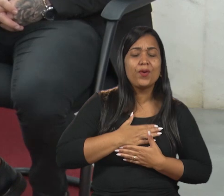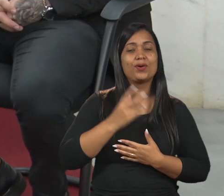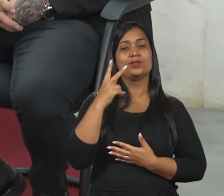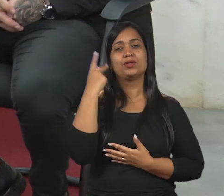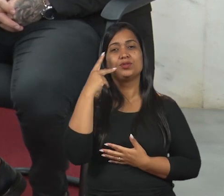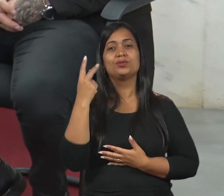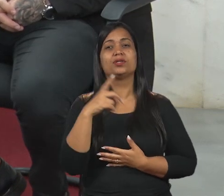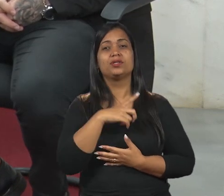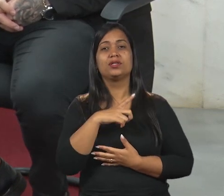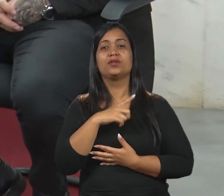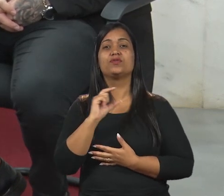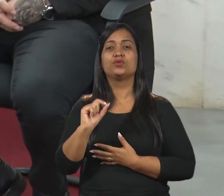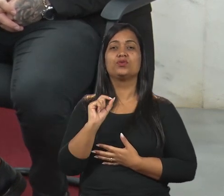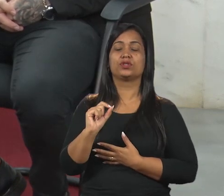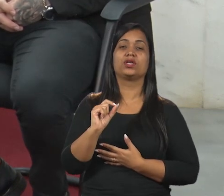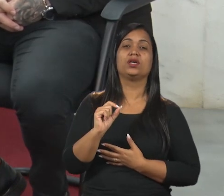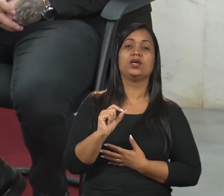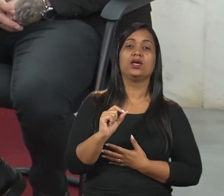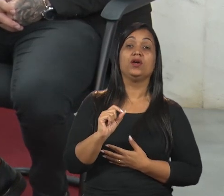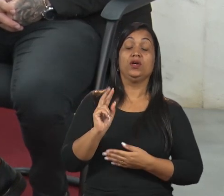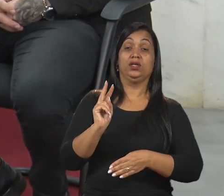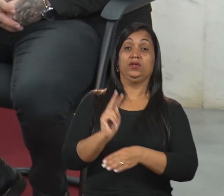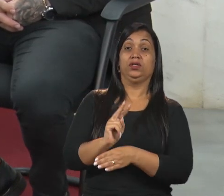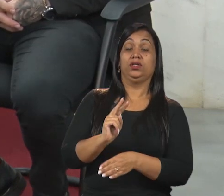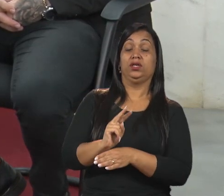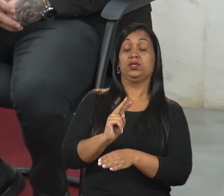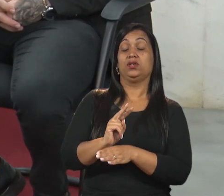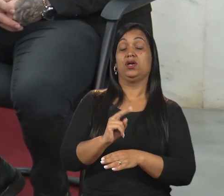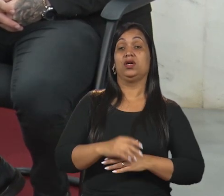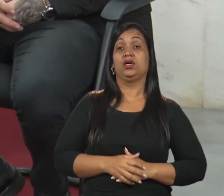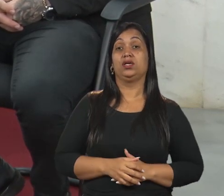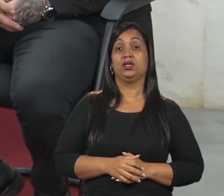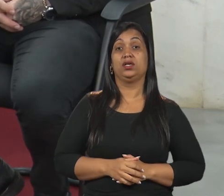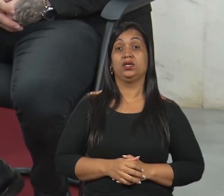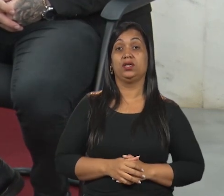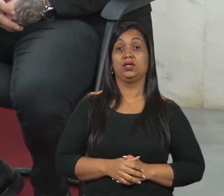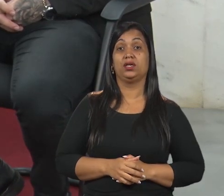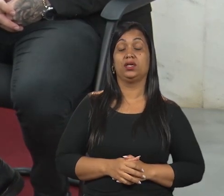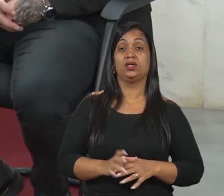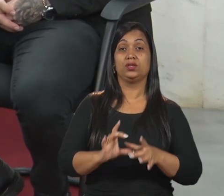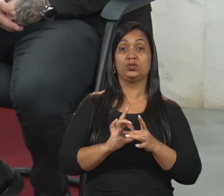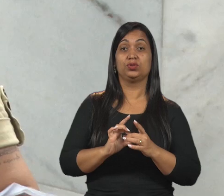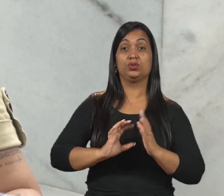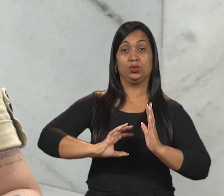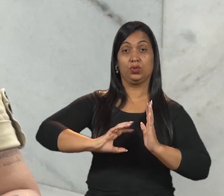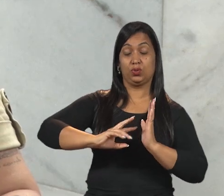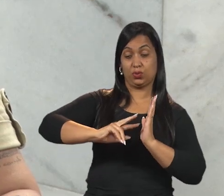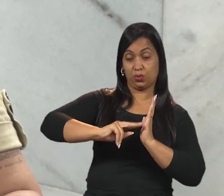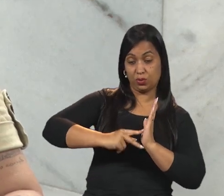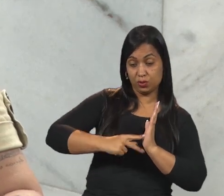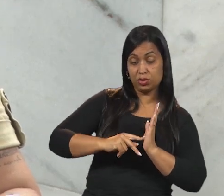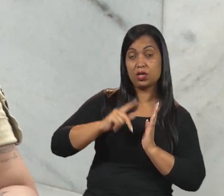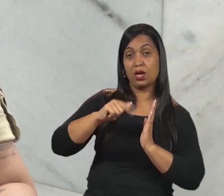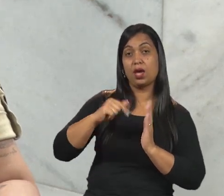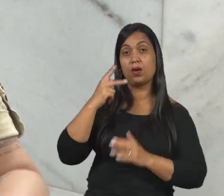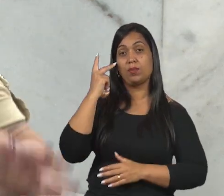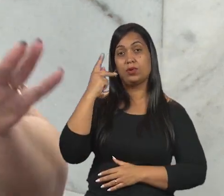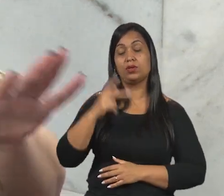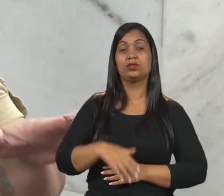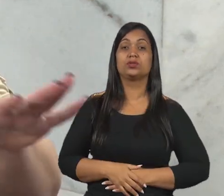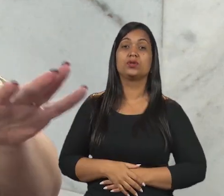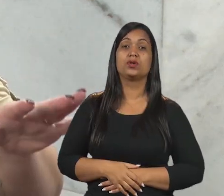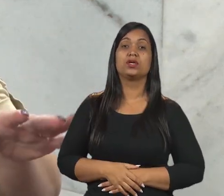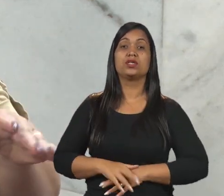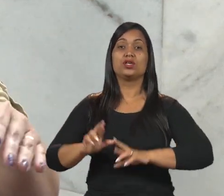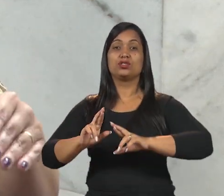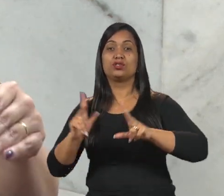sempre esteve envolvido, inclusive quando estava na guarda, estava envolvido com o sindicato, que é uma maneira política. Uhum. Você sentiu